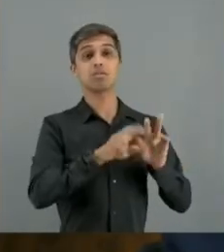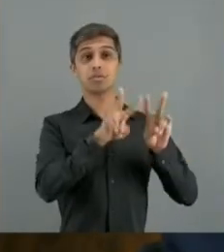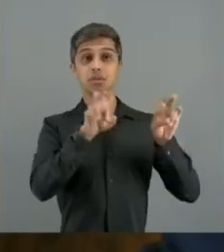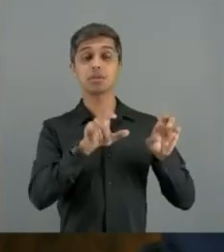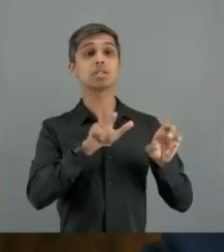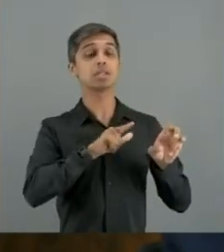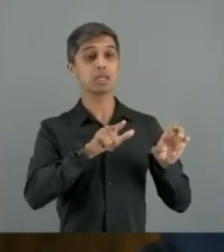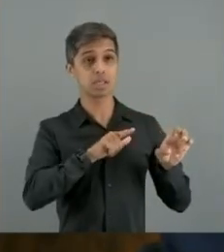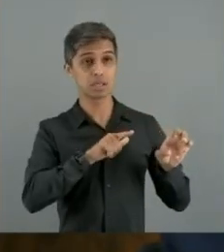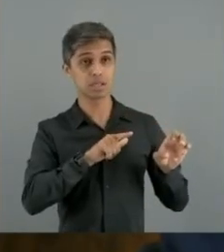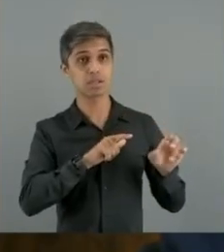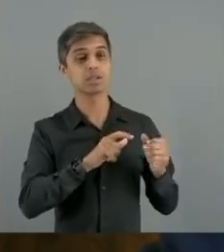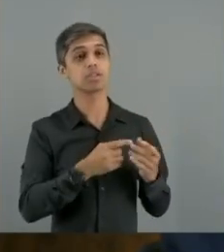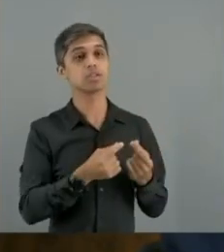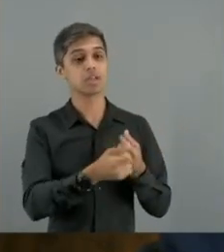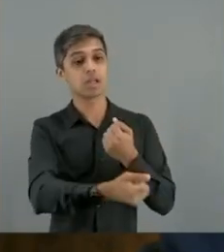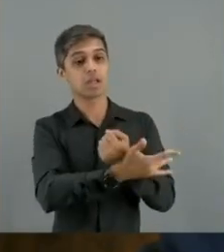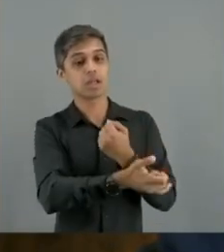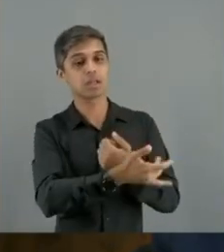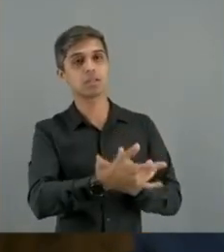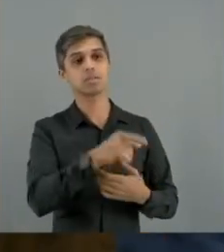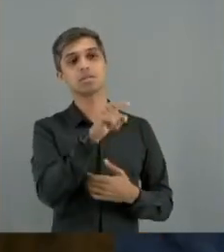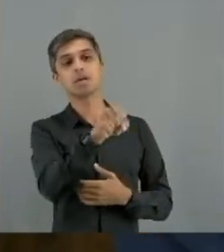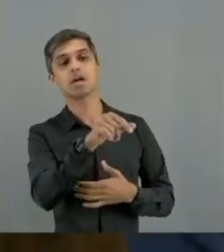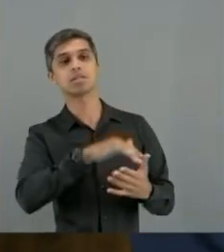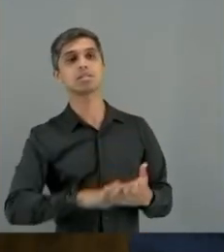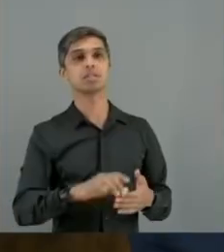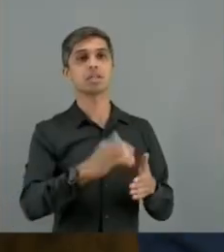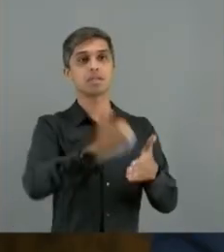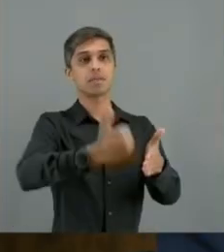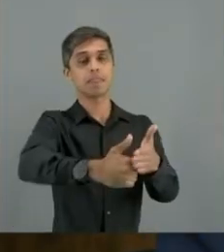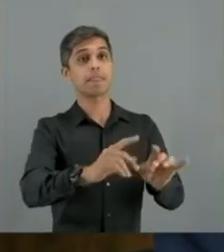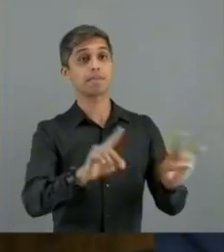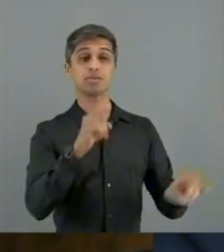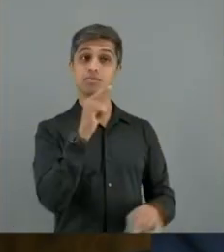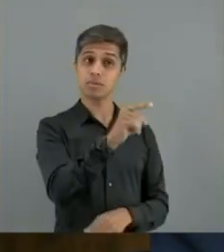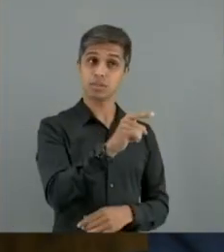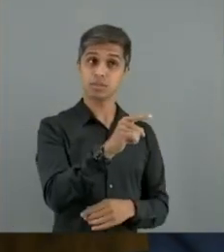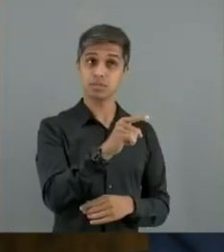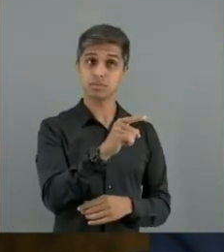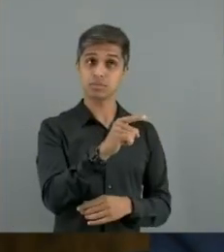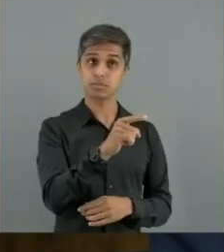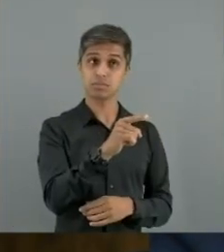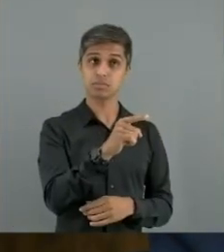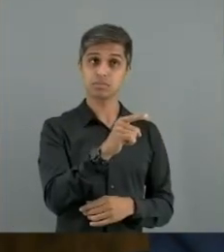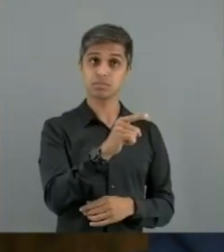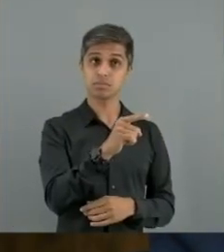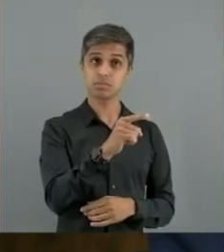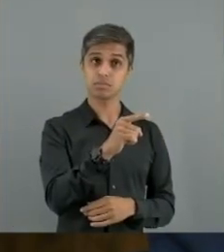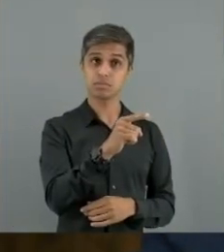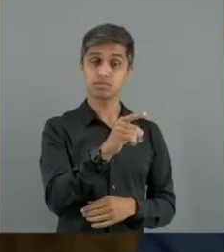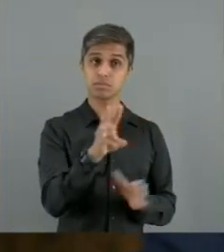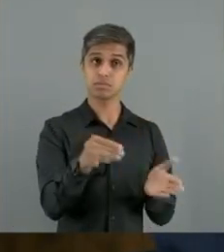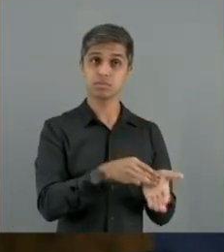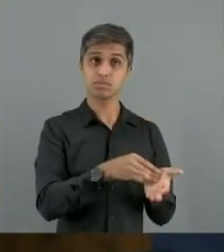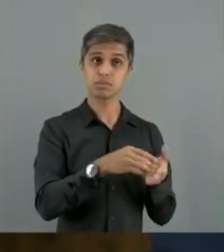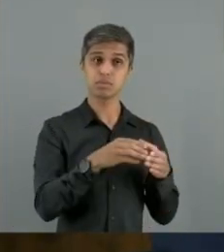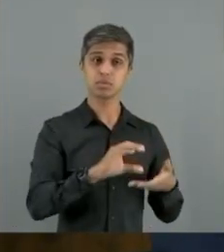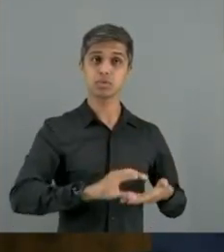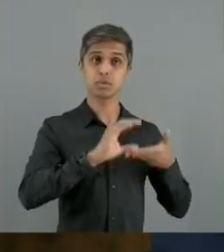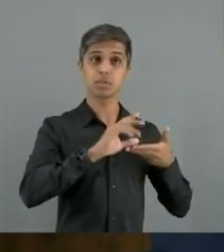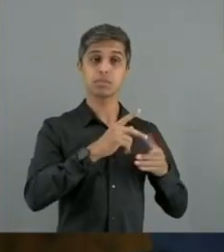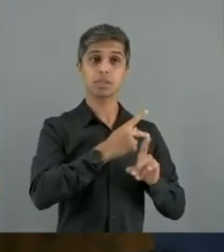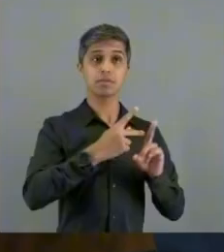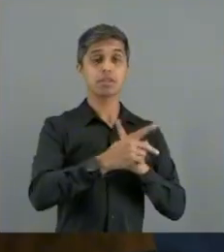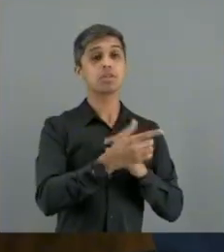de que há desvios ou fraude em descontos associativos. Mas a senhora foi membro do Conselho da